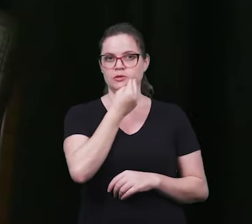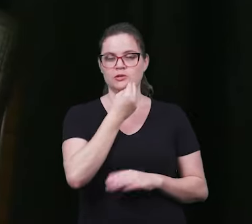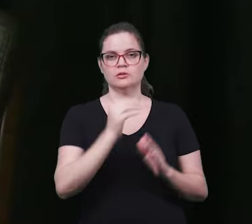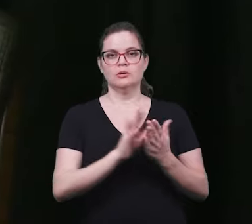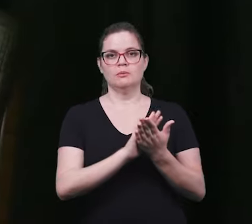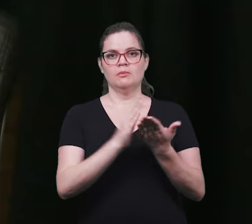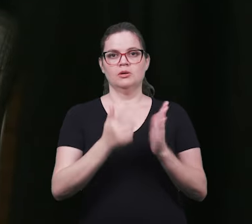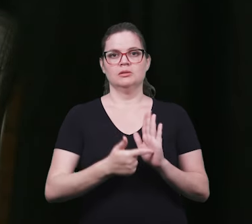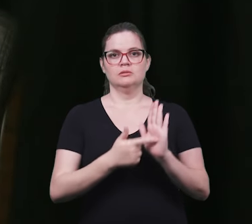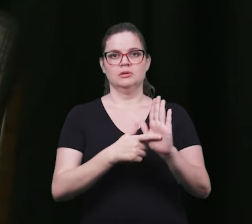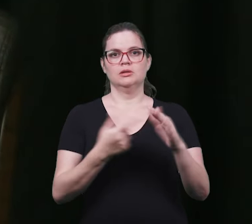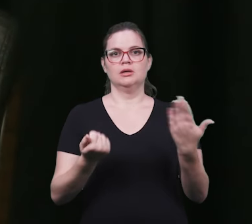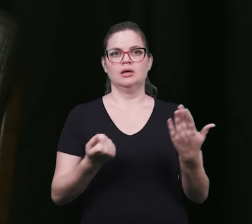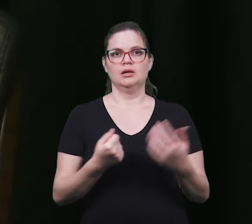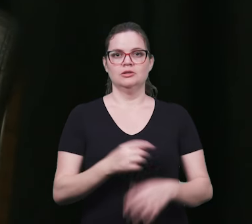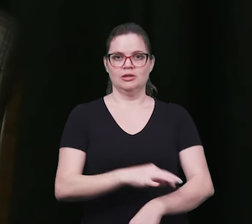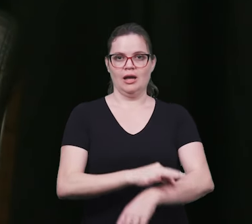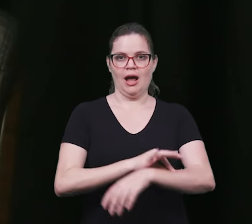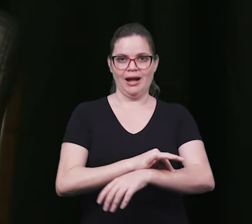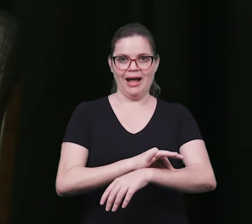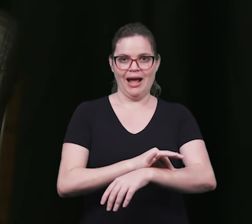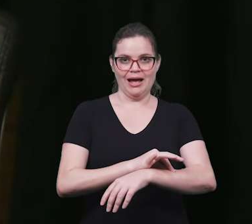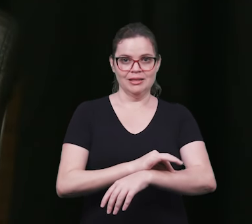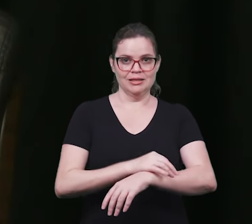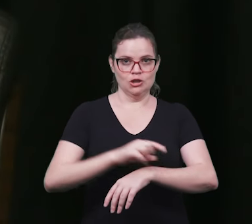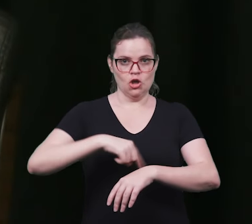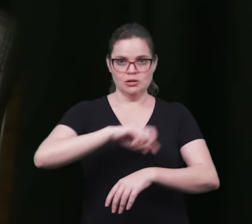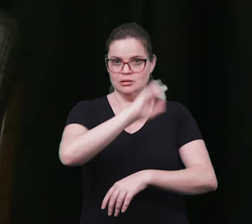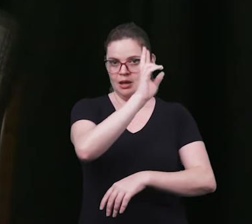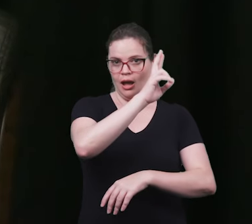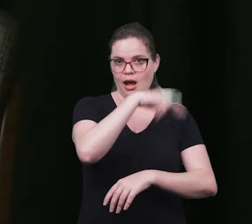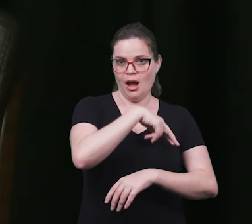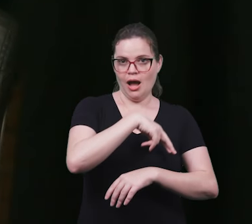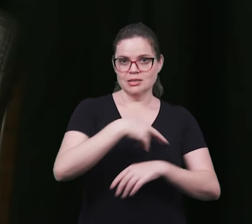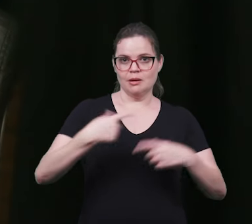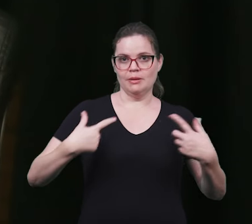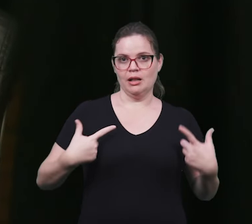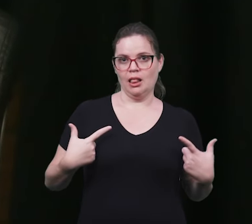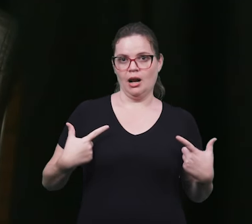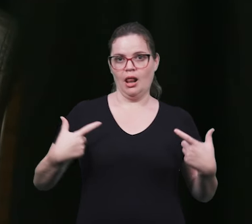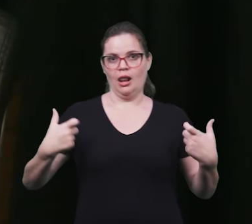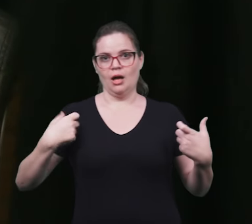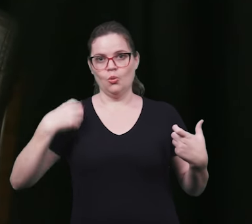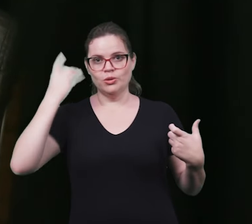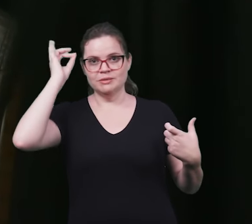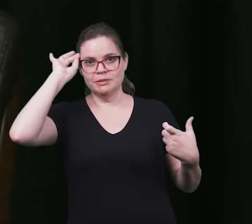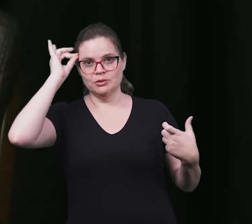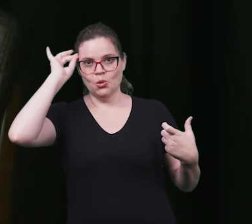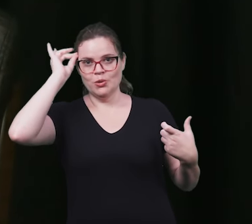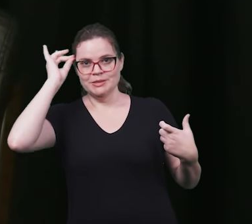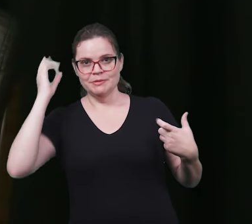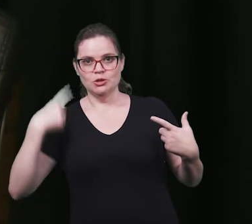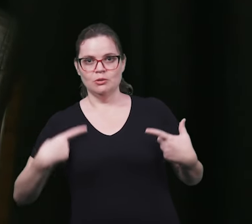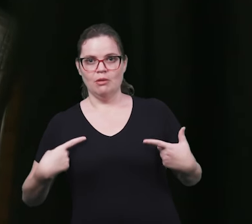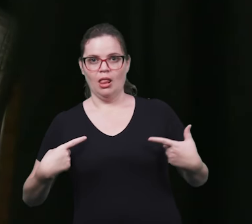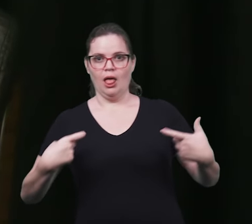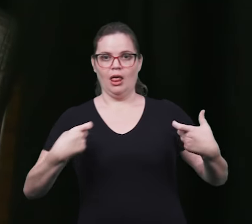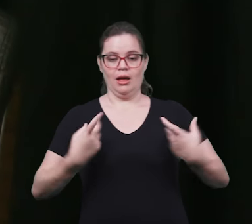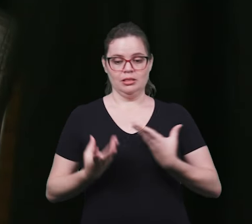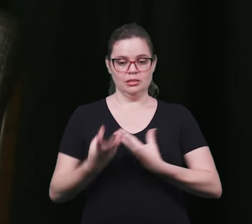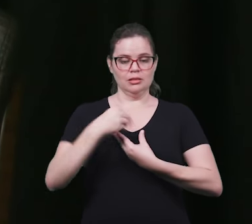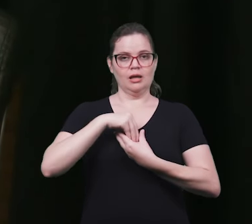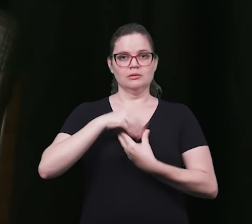texto na palavra que a carne milita contra o espírito e o espírito contra a carne. Essa luta é